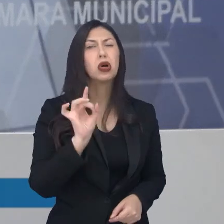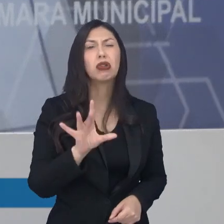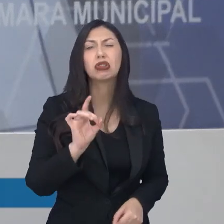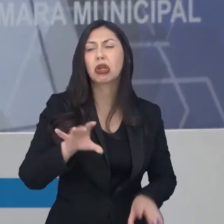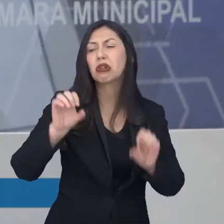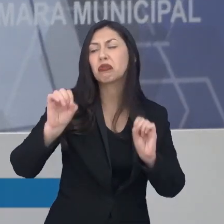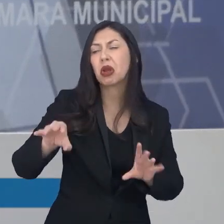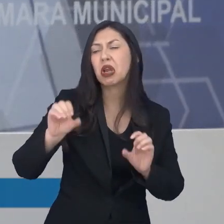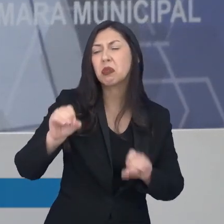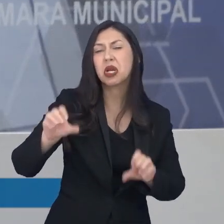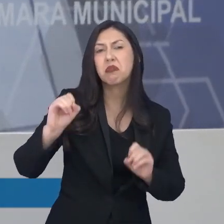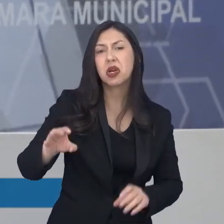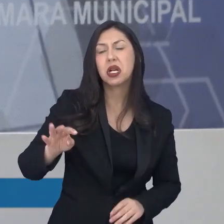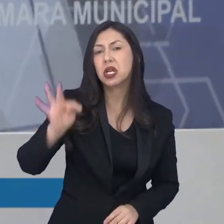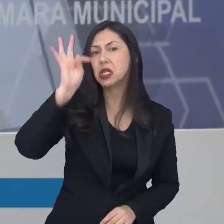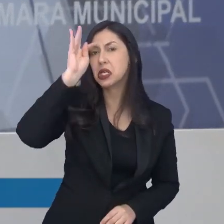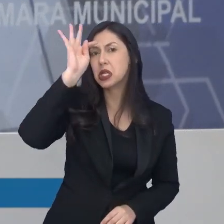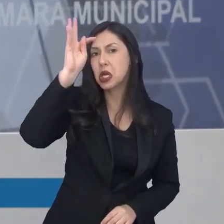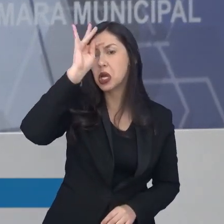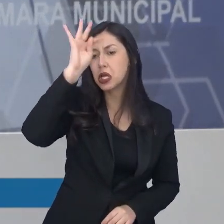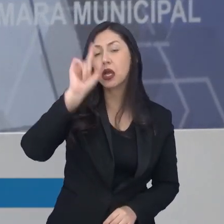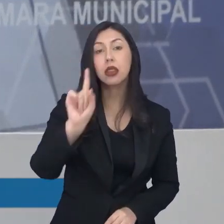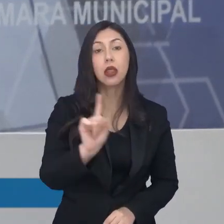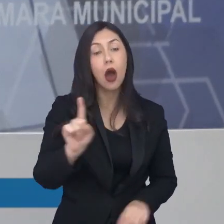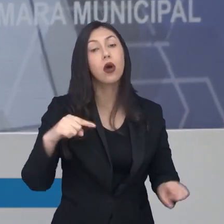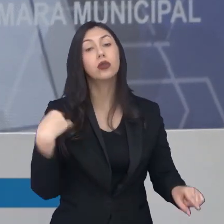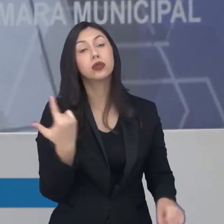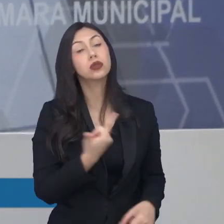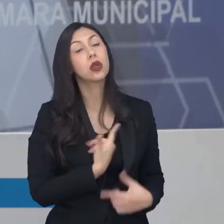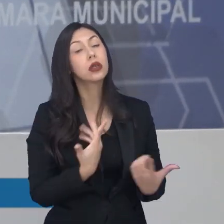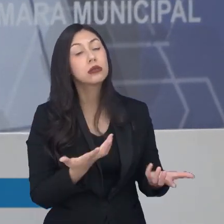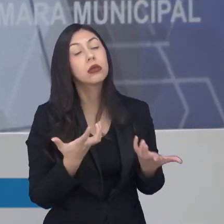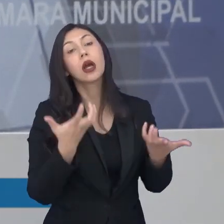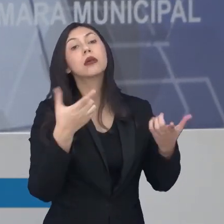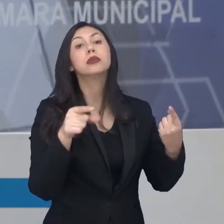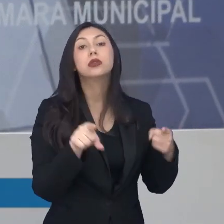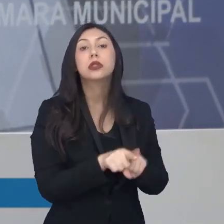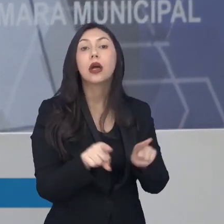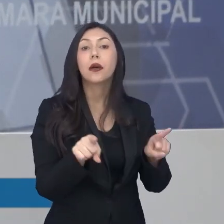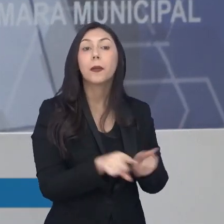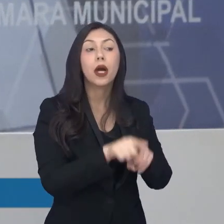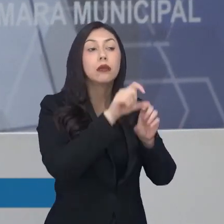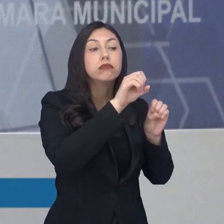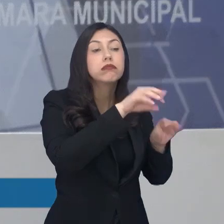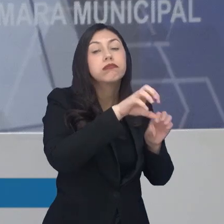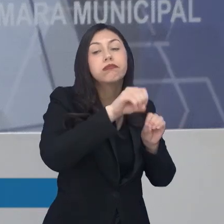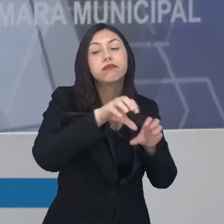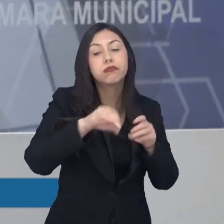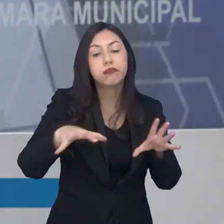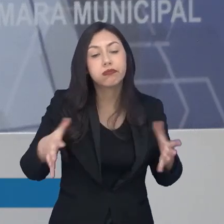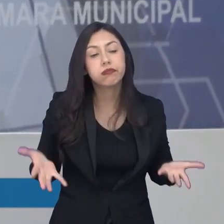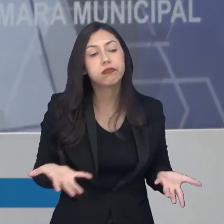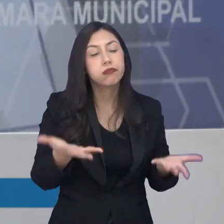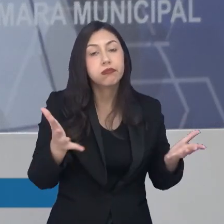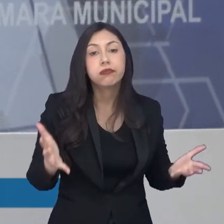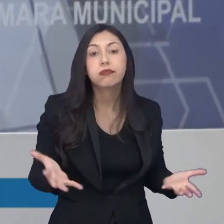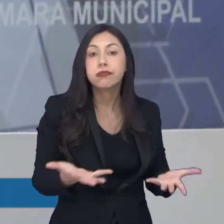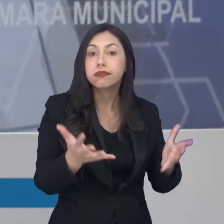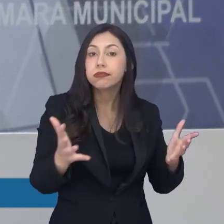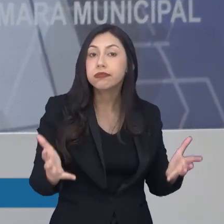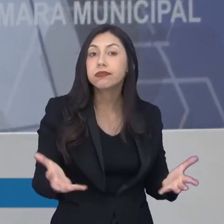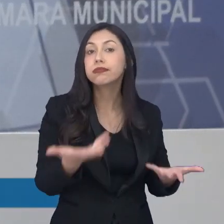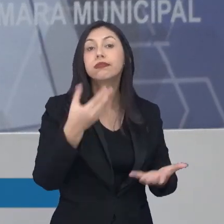ensinamentos teóricos do direito, mas nos propomos também a transmitir para os nossos alunos